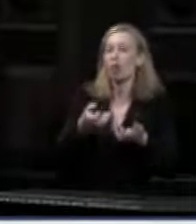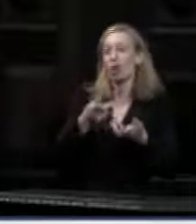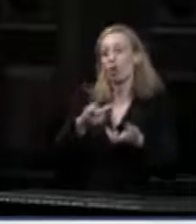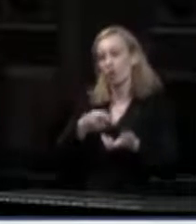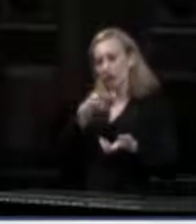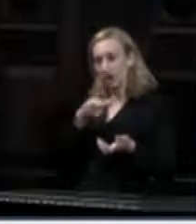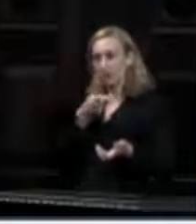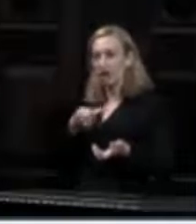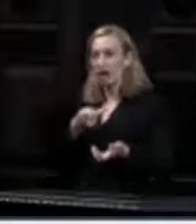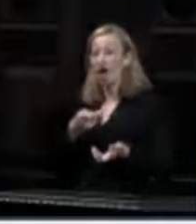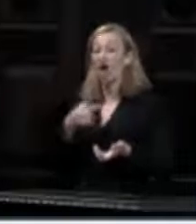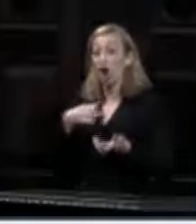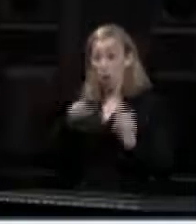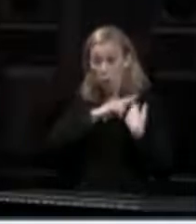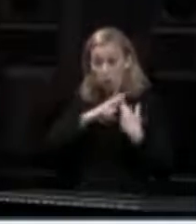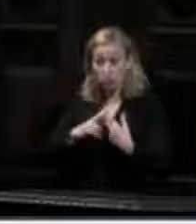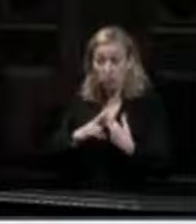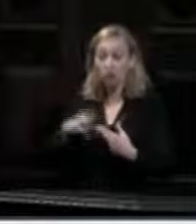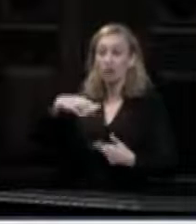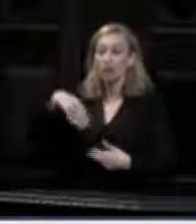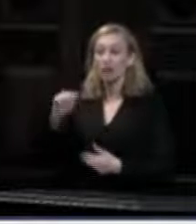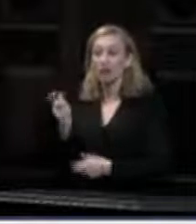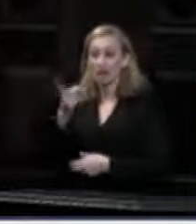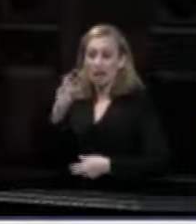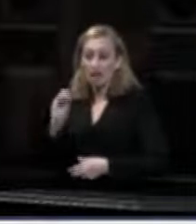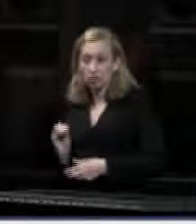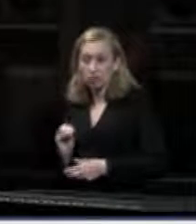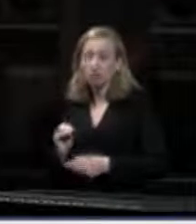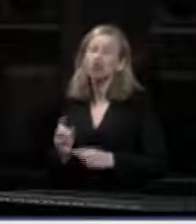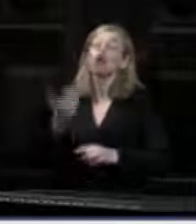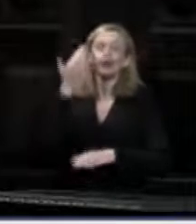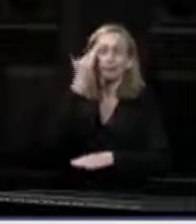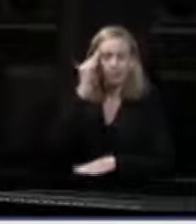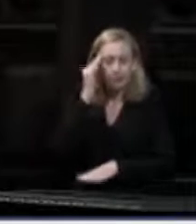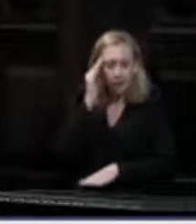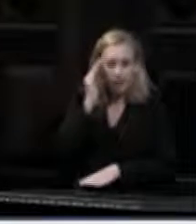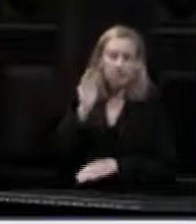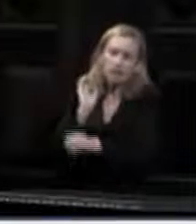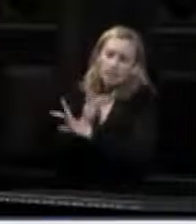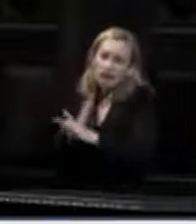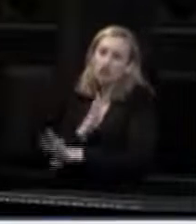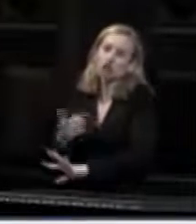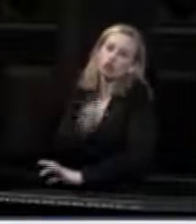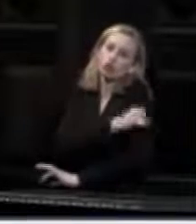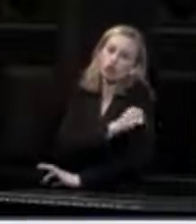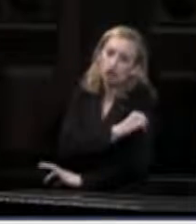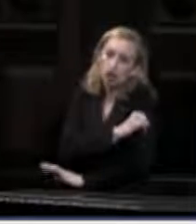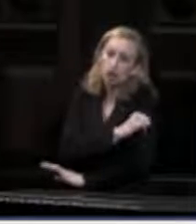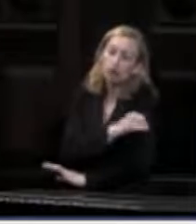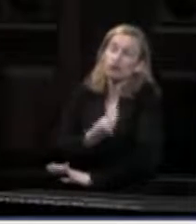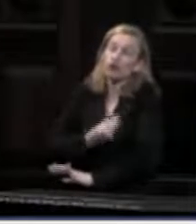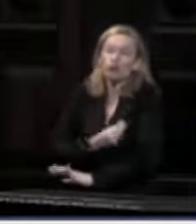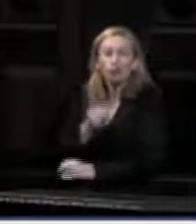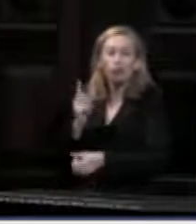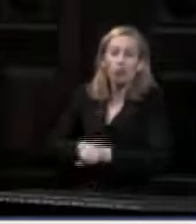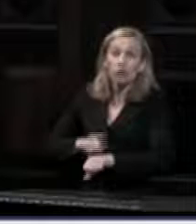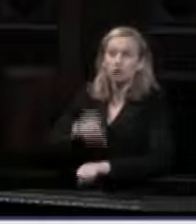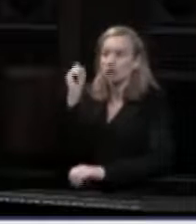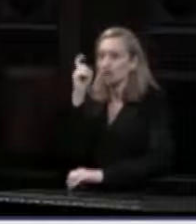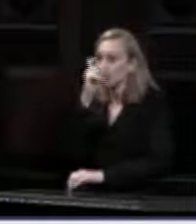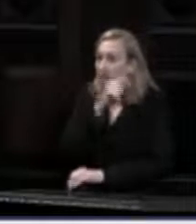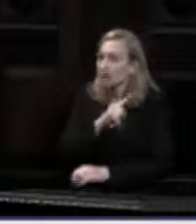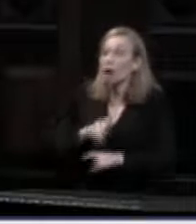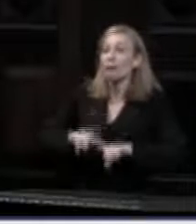aqui. Eu respeito o Marcelo Crivella e entendo que a cidade do Rio de Janeiro vive um momento muito